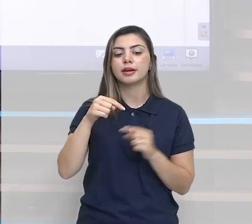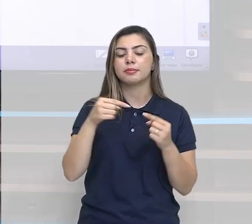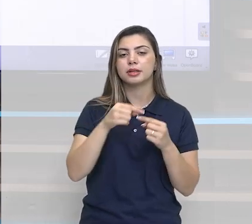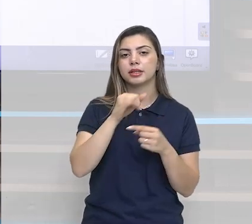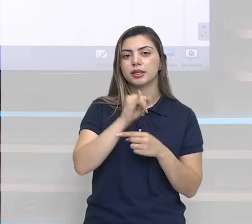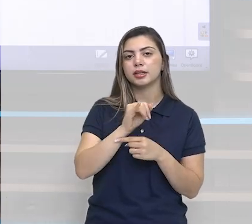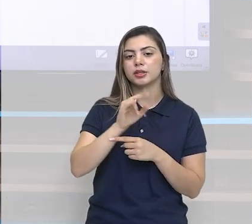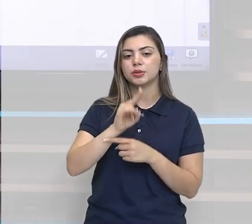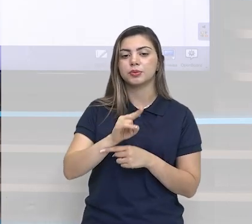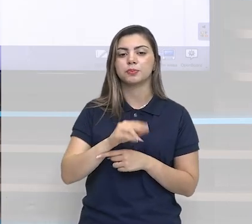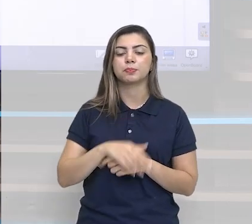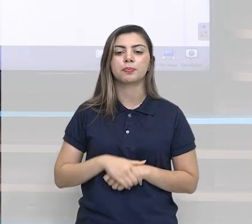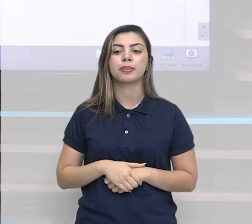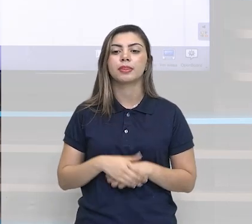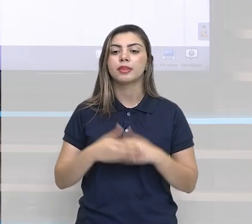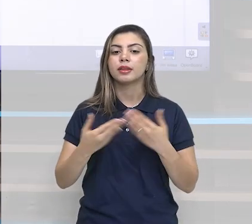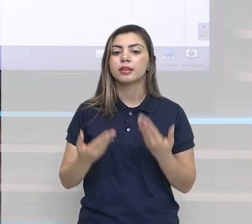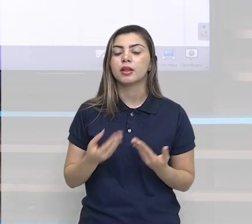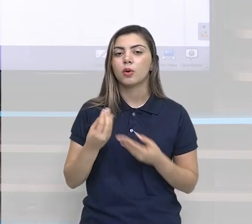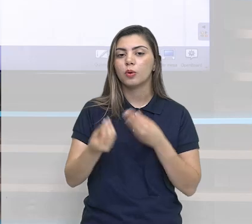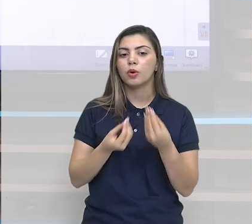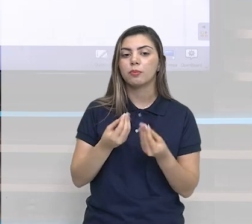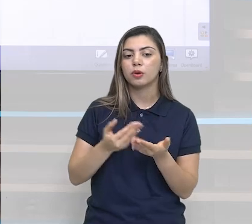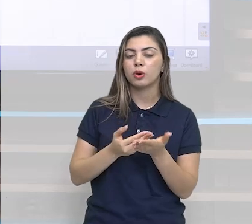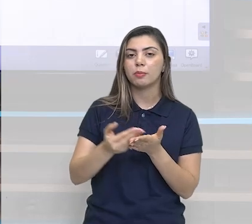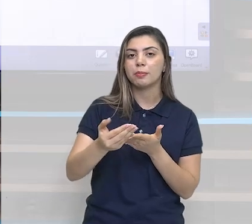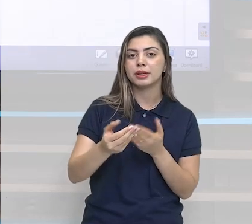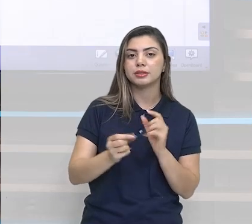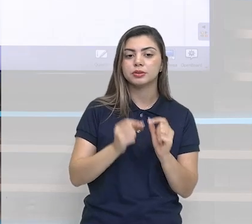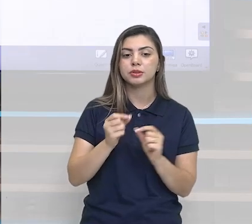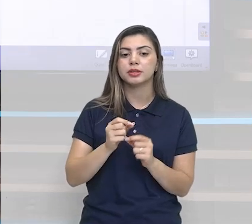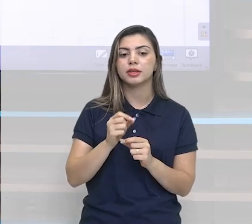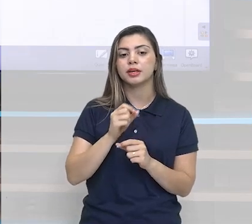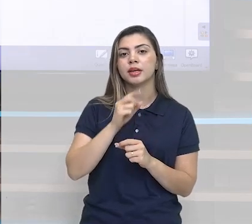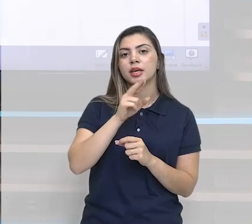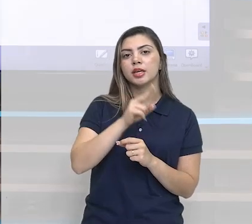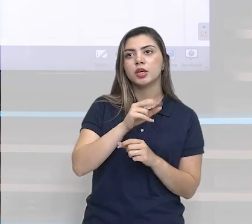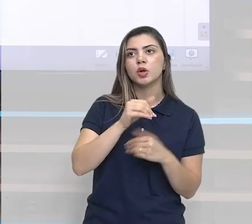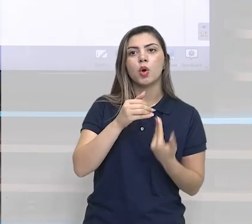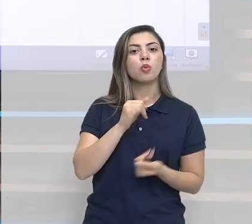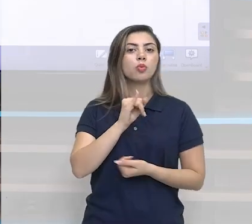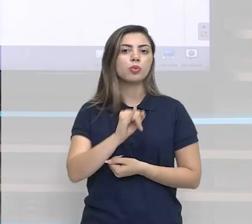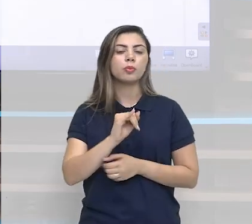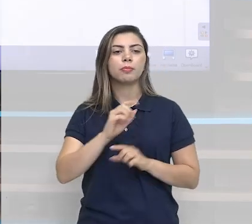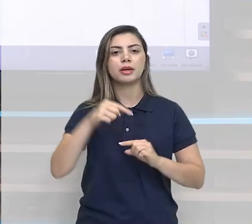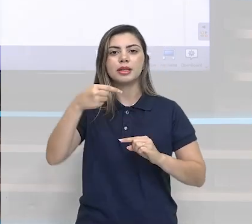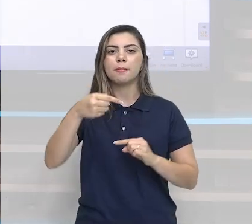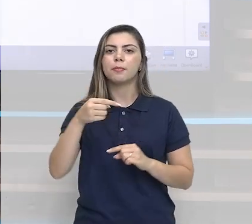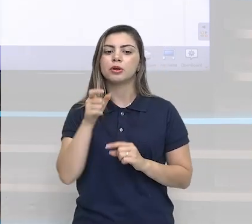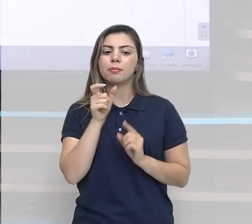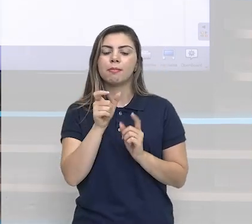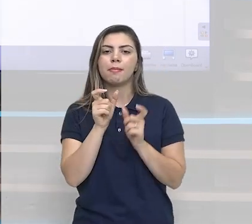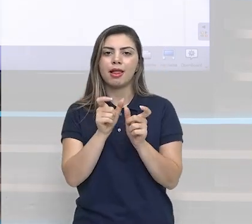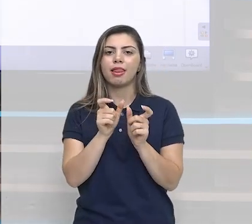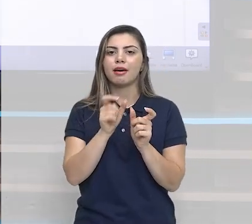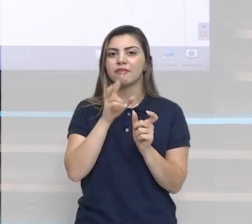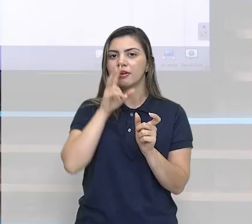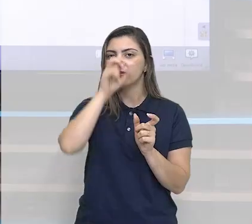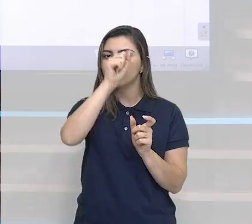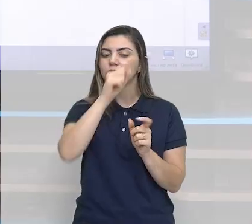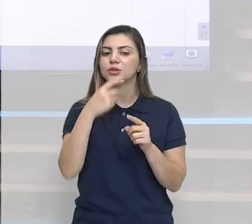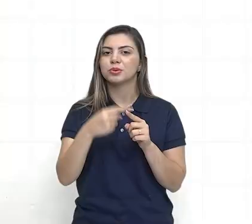ditongo crescente, ele inicia com a semivogal, ele tá fraco, aí ele fica forte, porque ao lado dele ele tem a